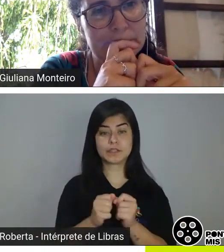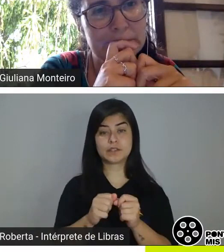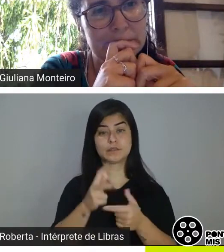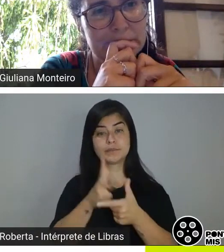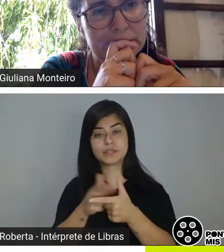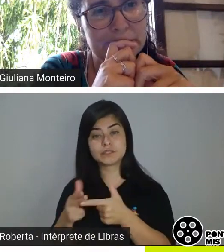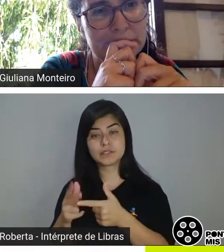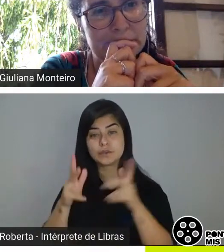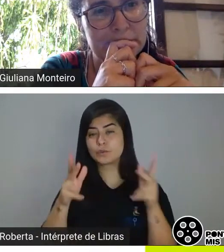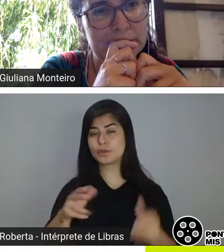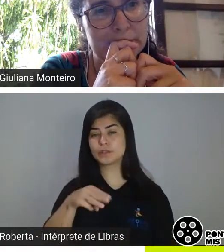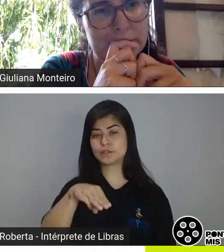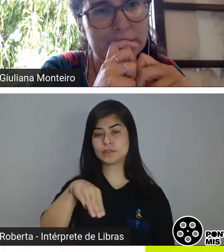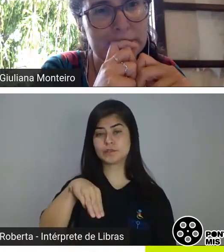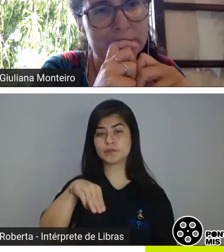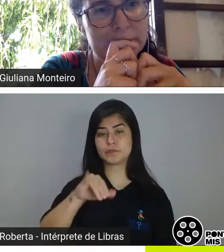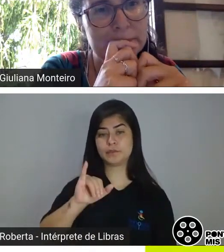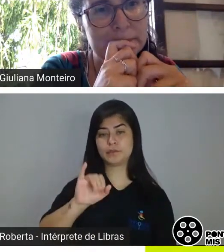Mr. Brown,